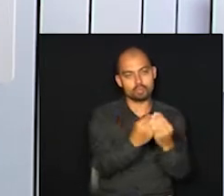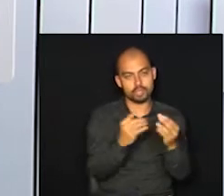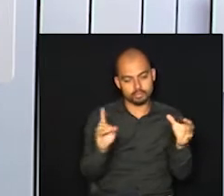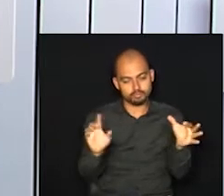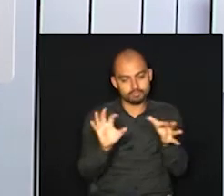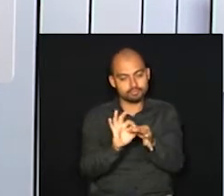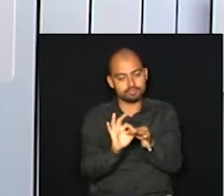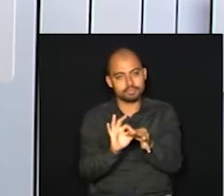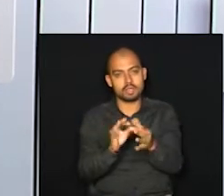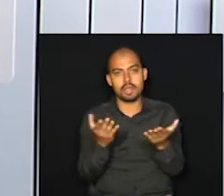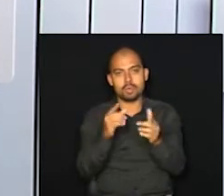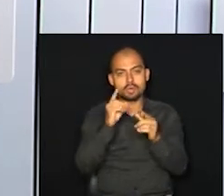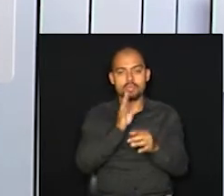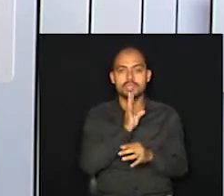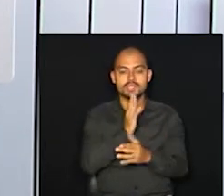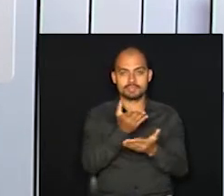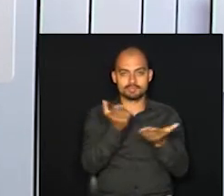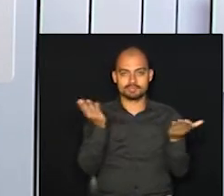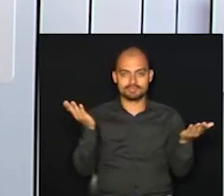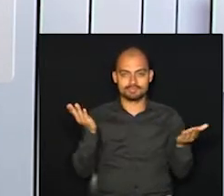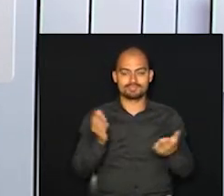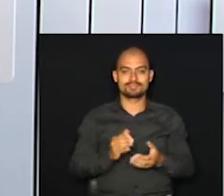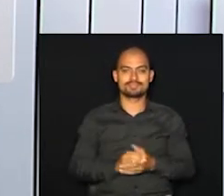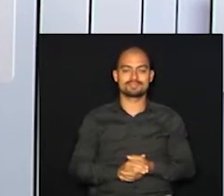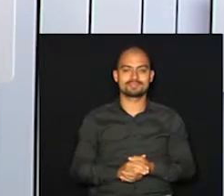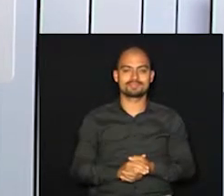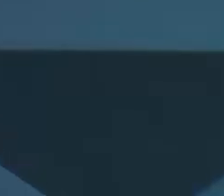agora este trabalho no Mãos Solidárias.